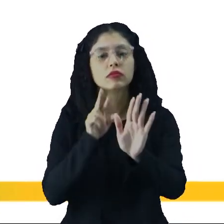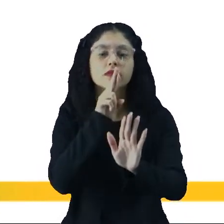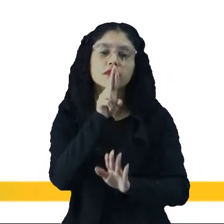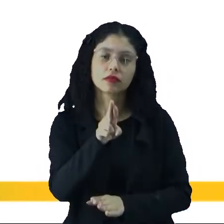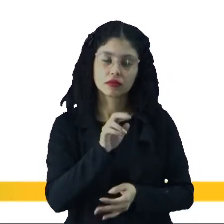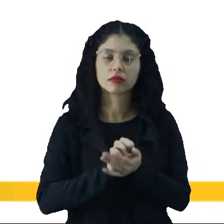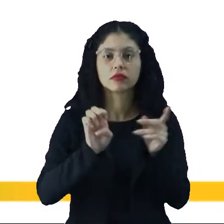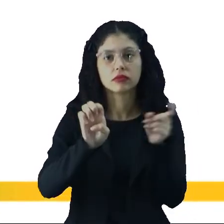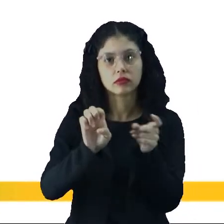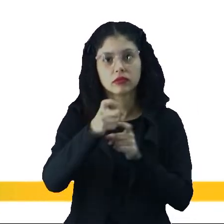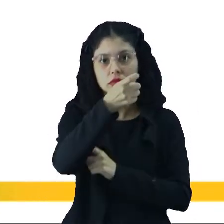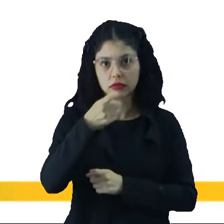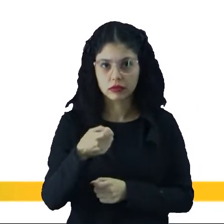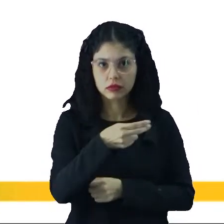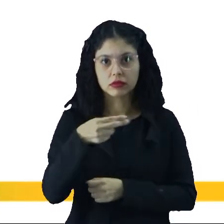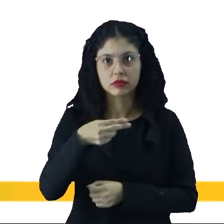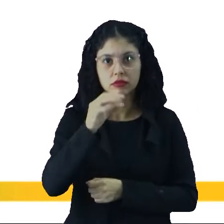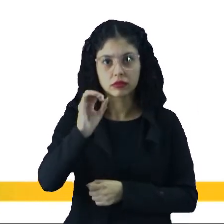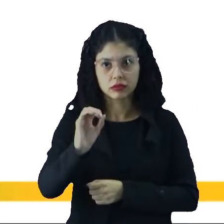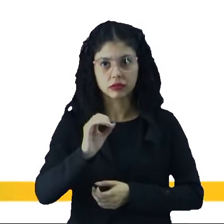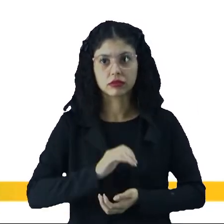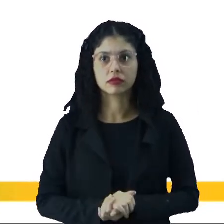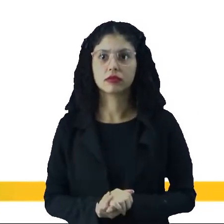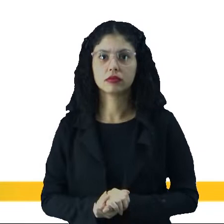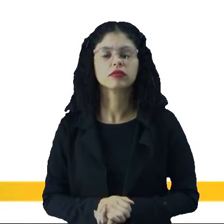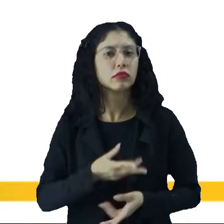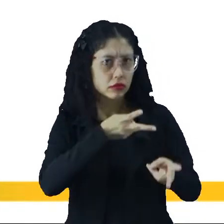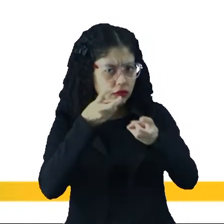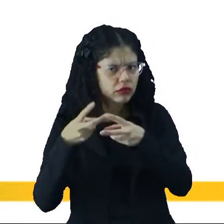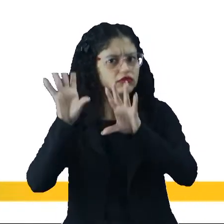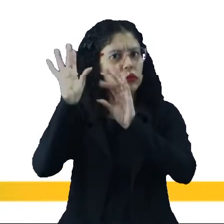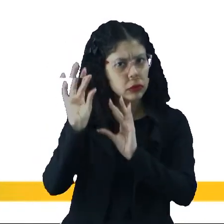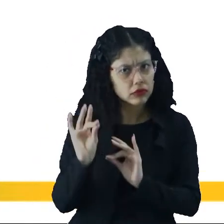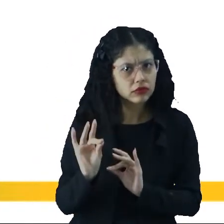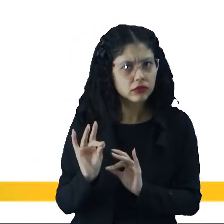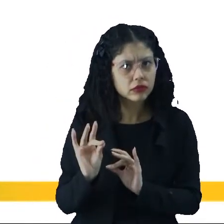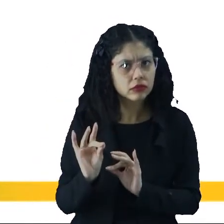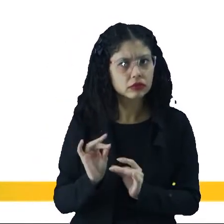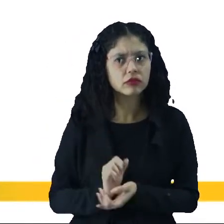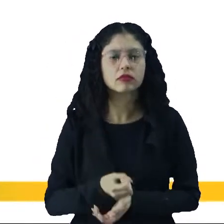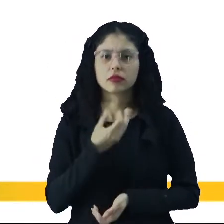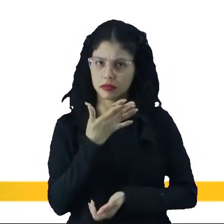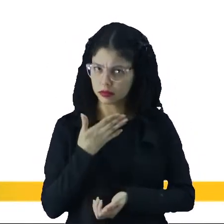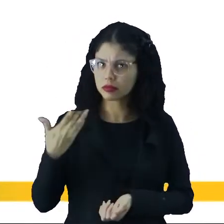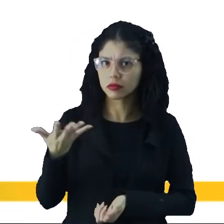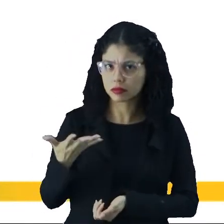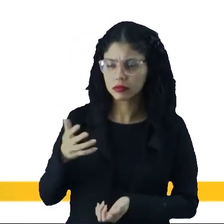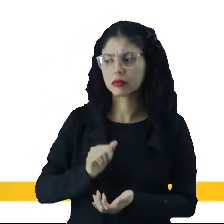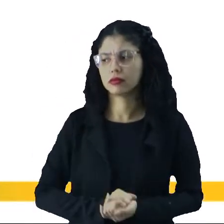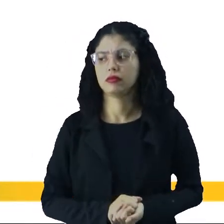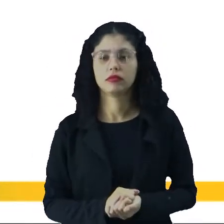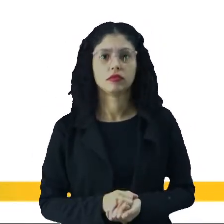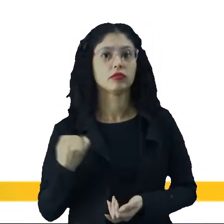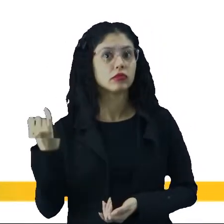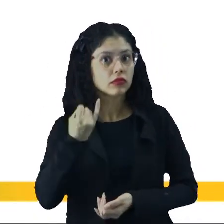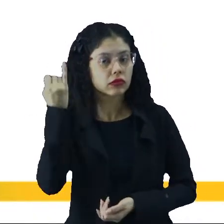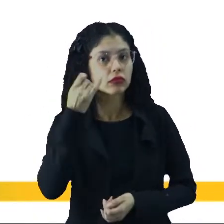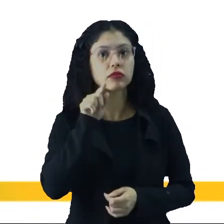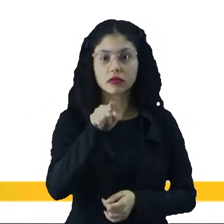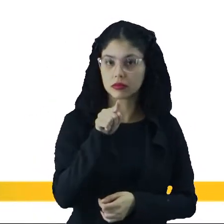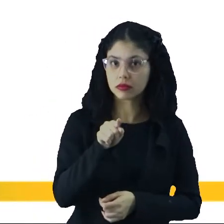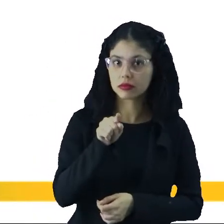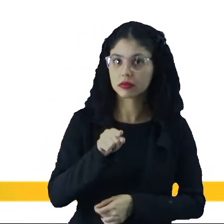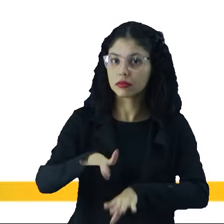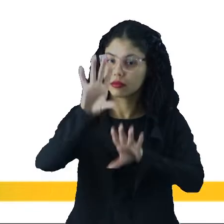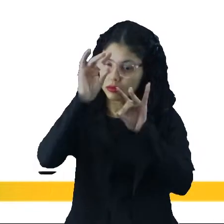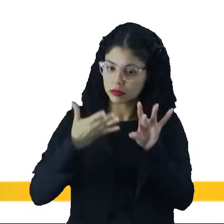equação exponencial é x igual a 0. Perceberam o detalhe? Bem básico. Então, de novo, o importante é você deixar